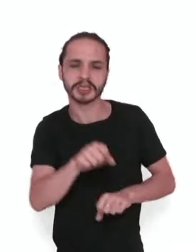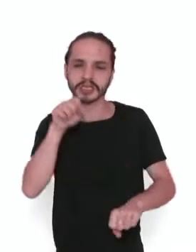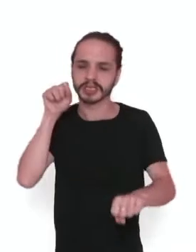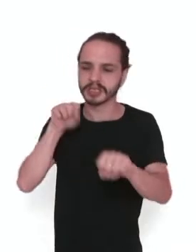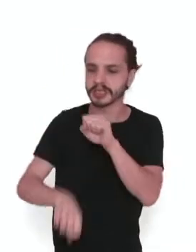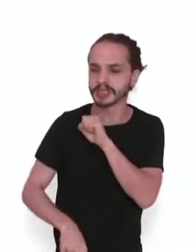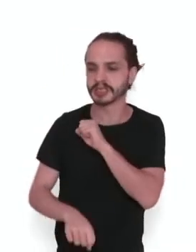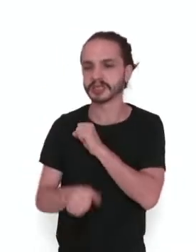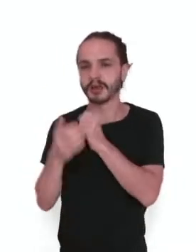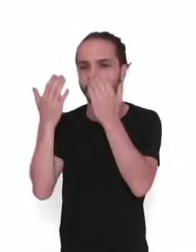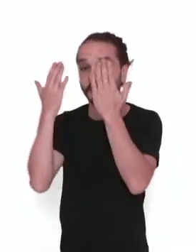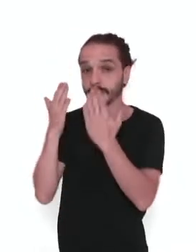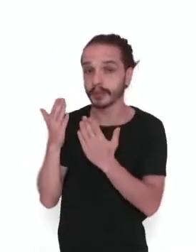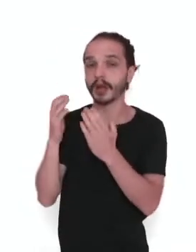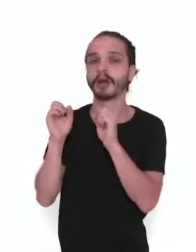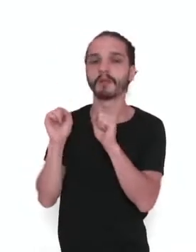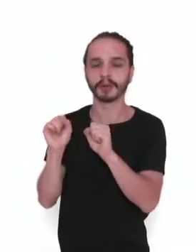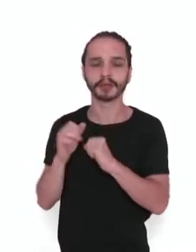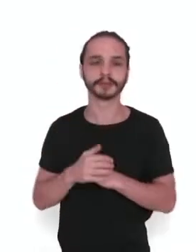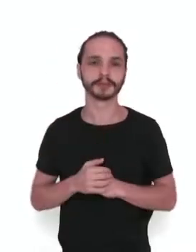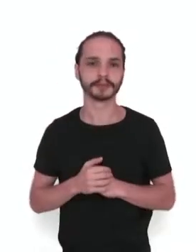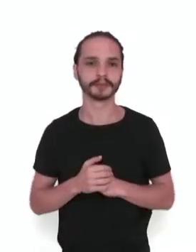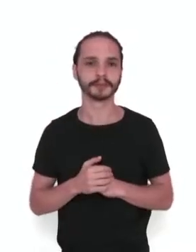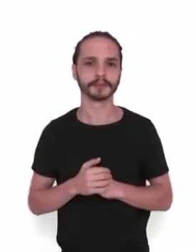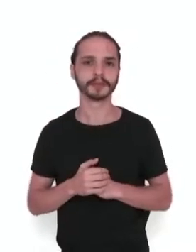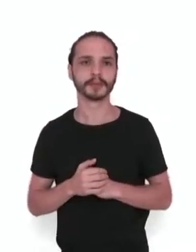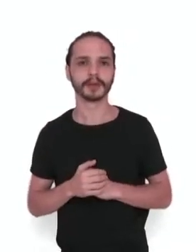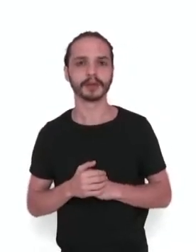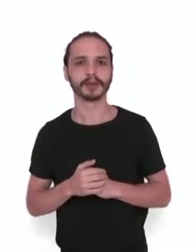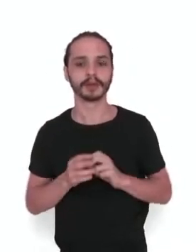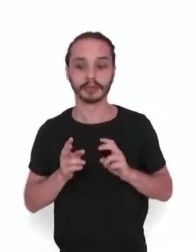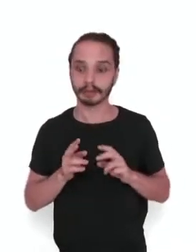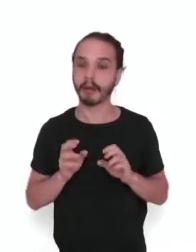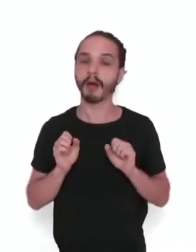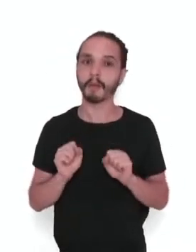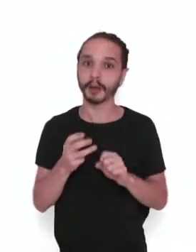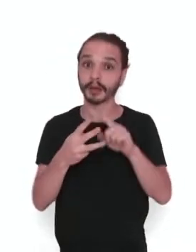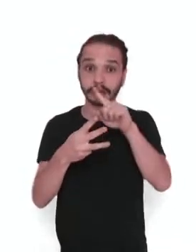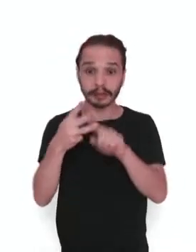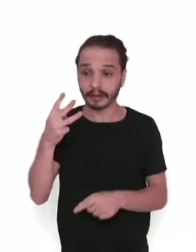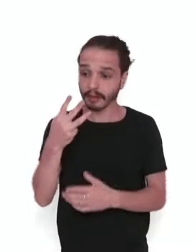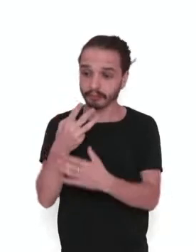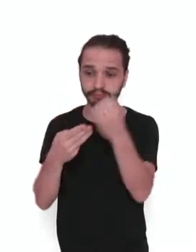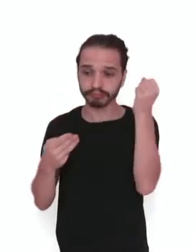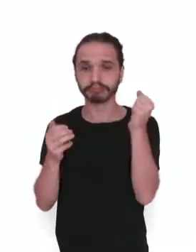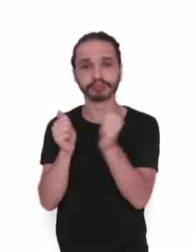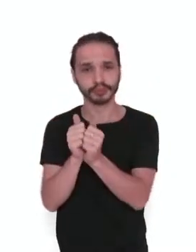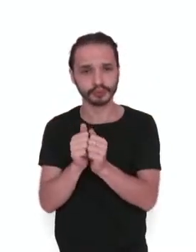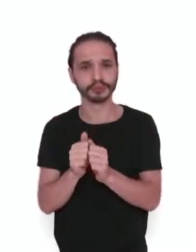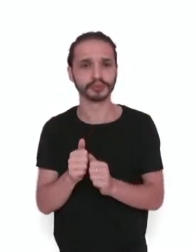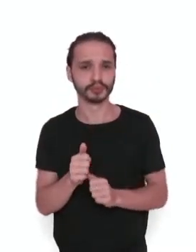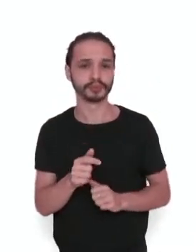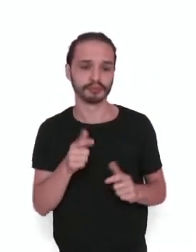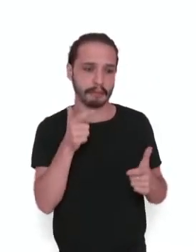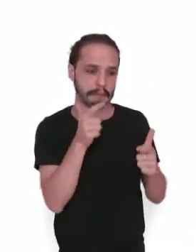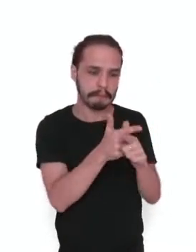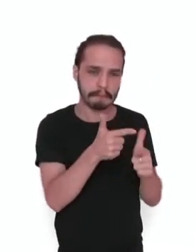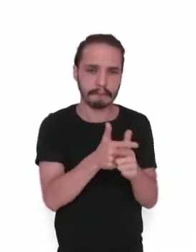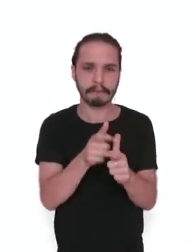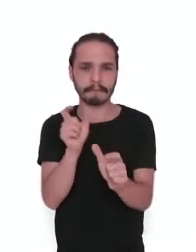psicológica, comumente acontecendo as três ao mesmo tempo. as vítimas são